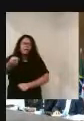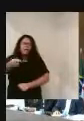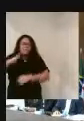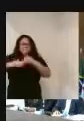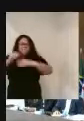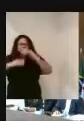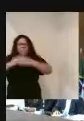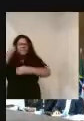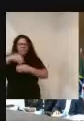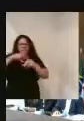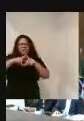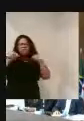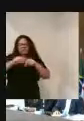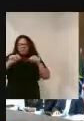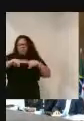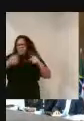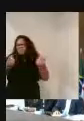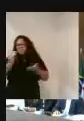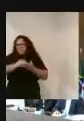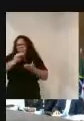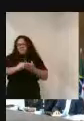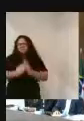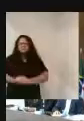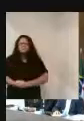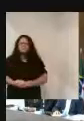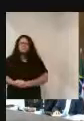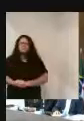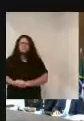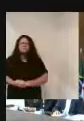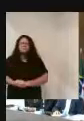vocês. Vou passar aqui rapidinho.